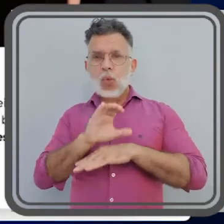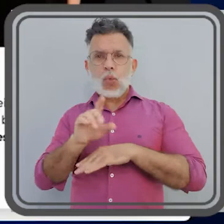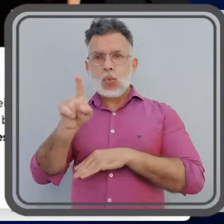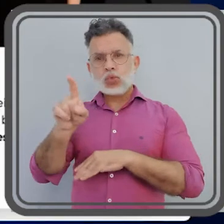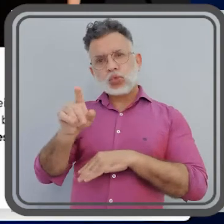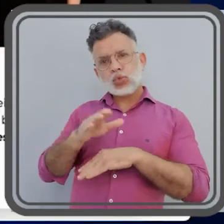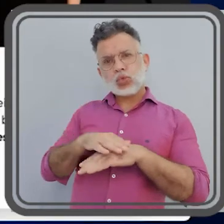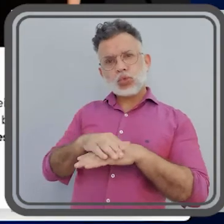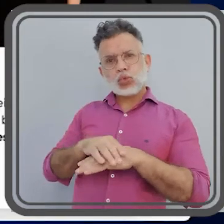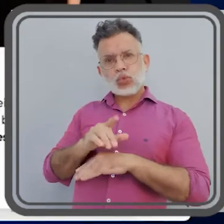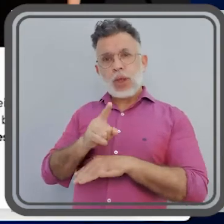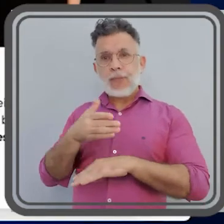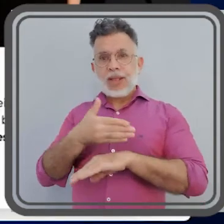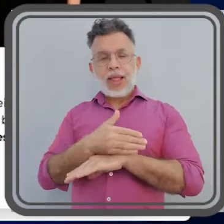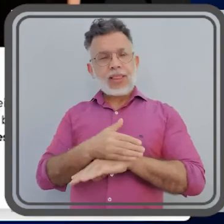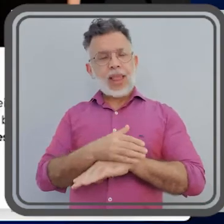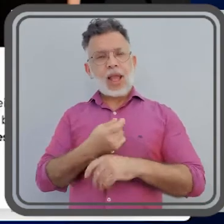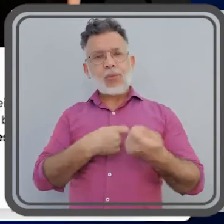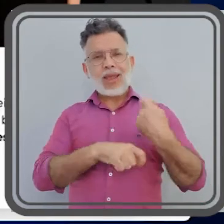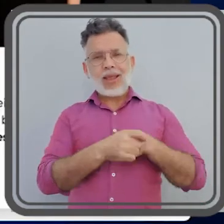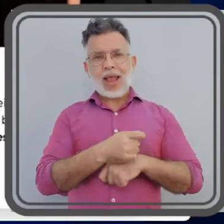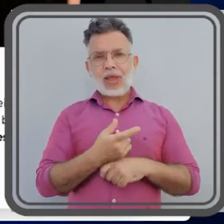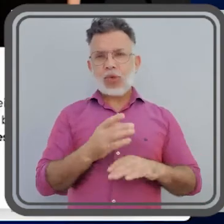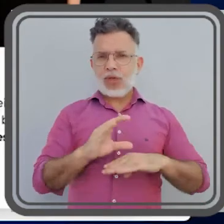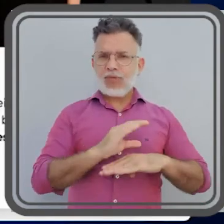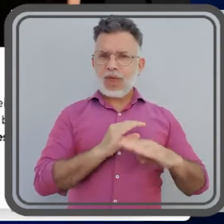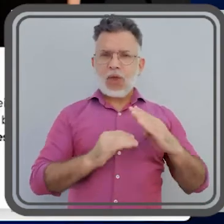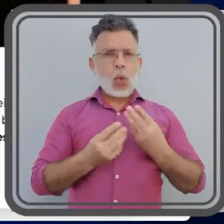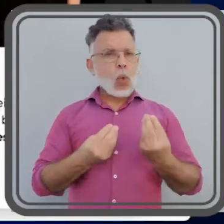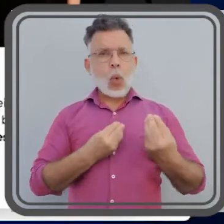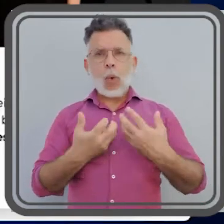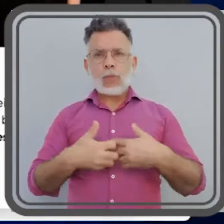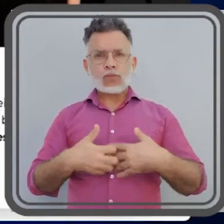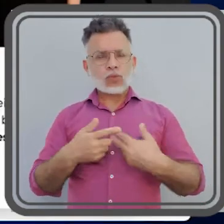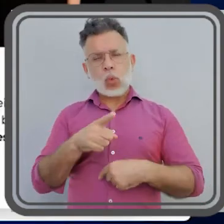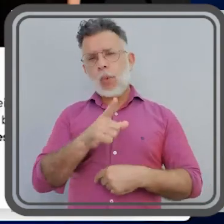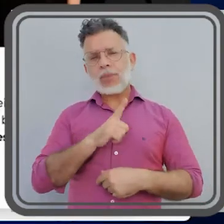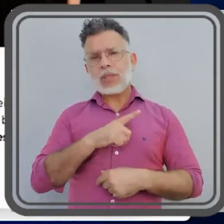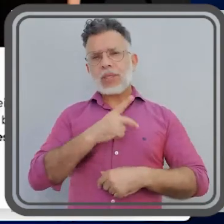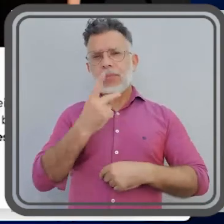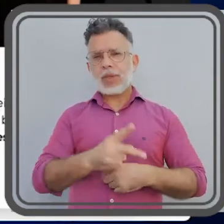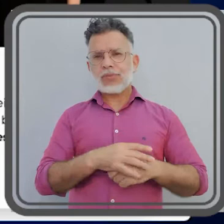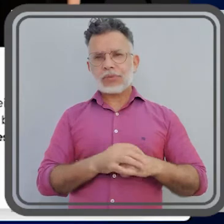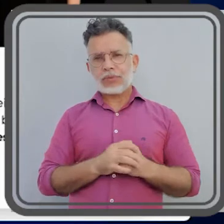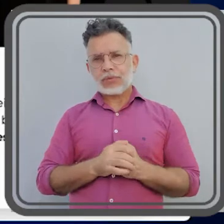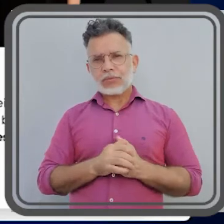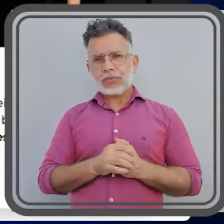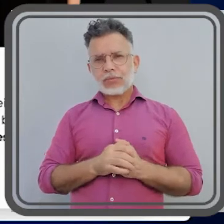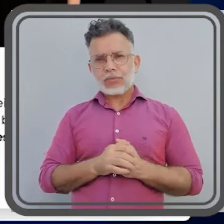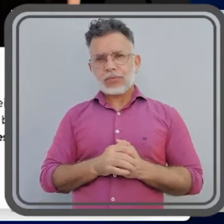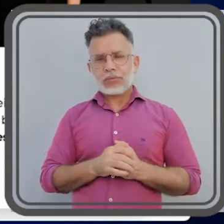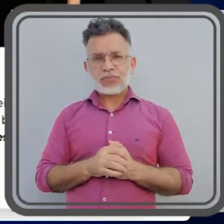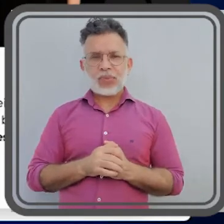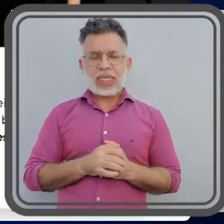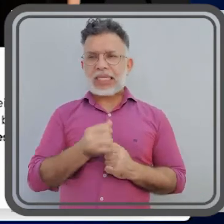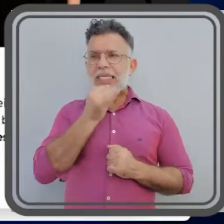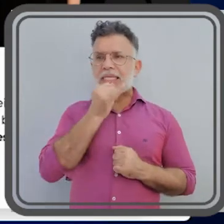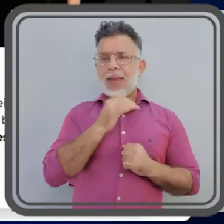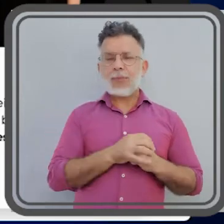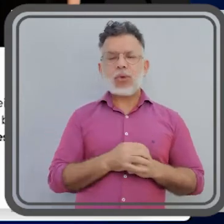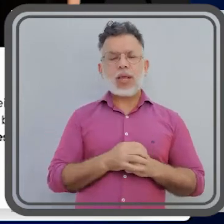você entrar no mercado de investimentos, entender como é que funciona. Como tem sido para vocês, assim, essa, digamos